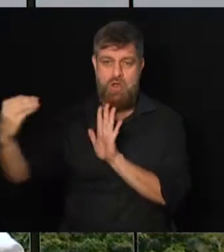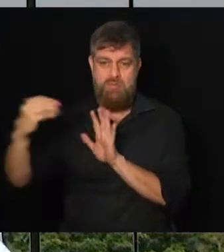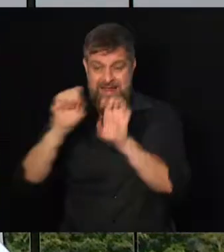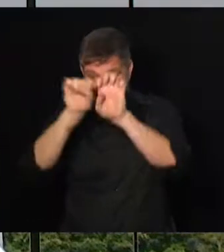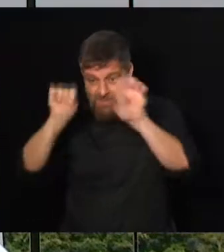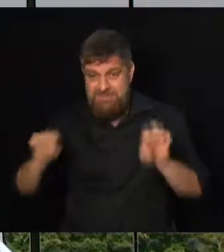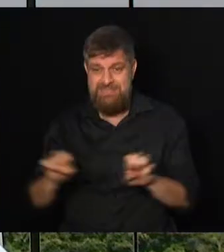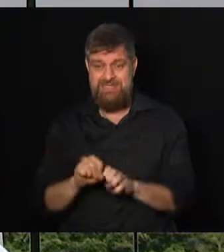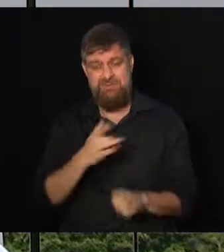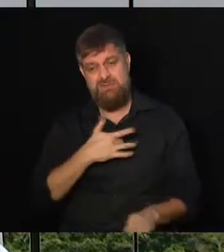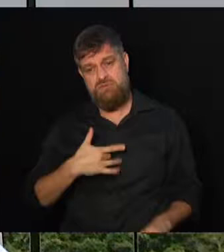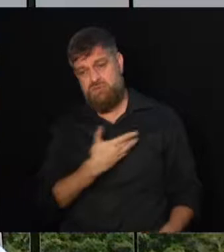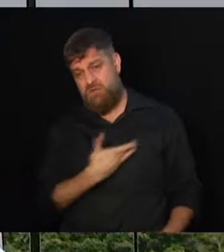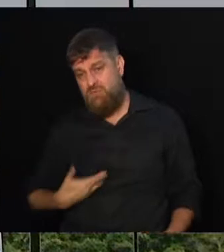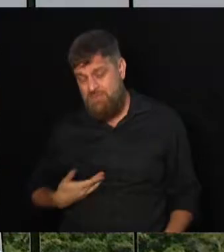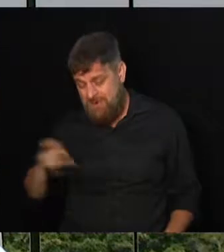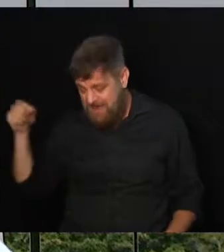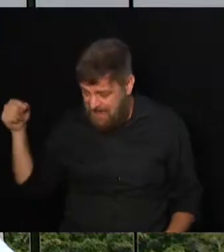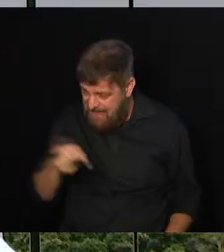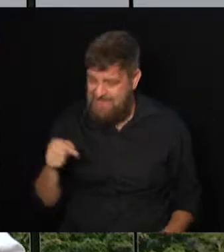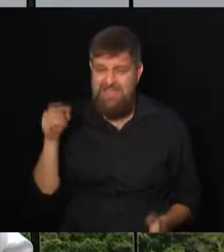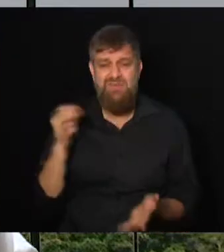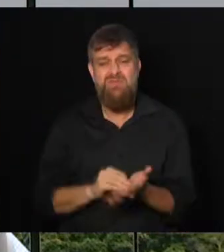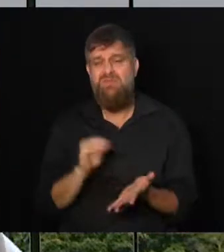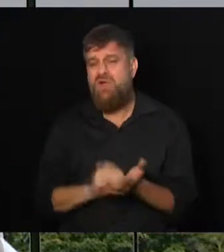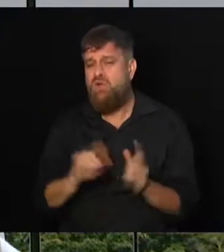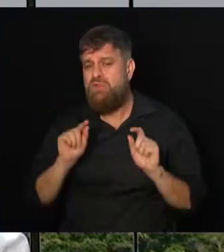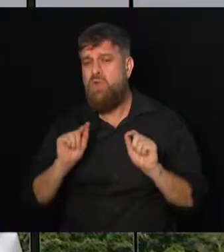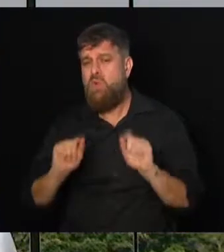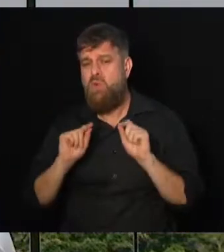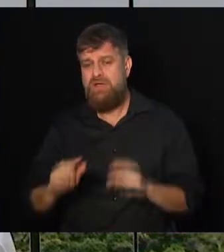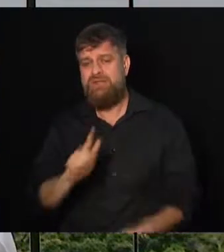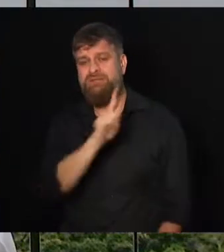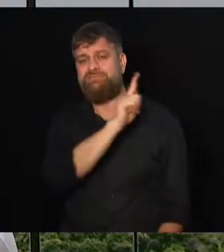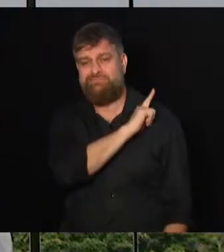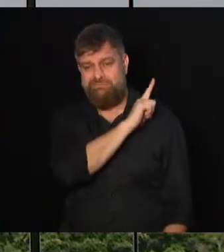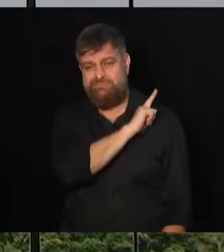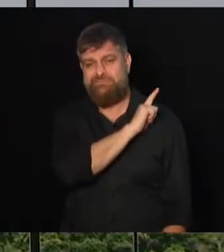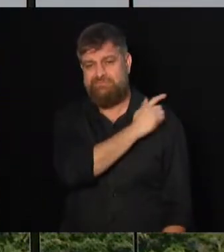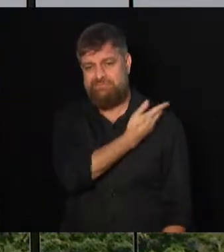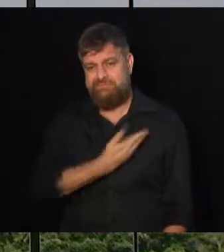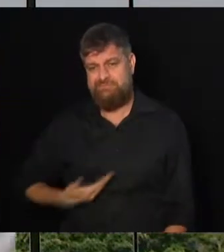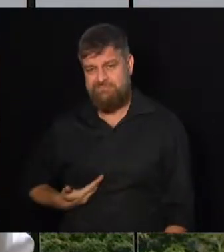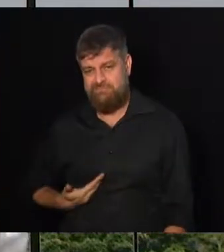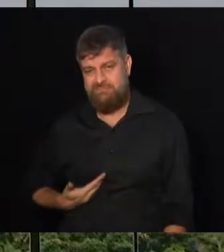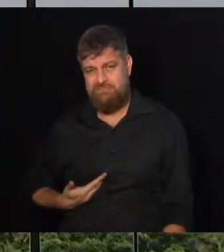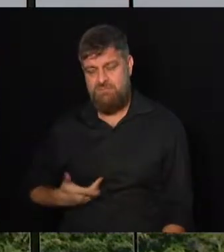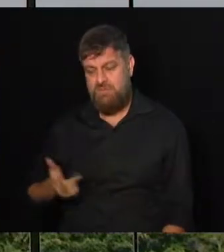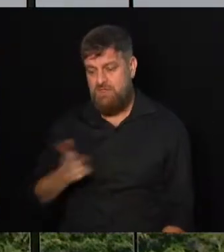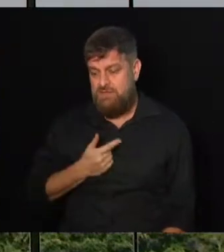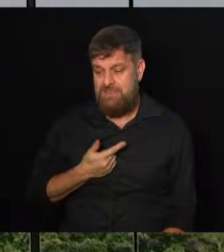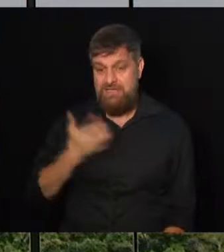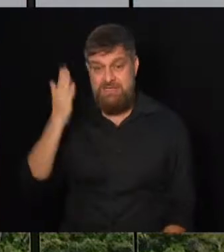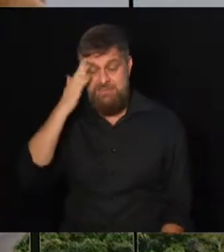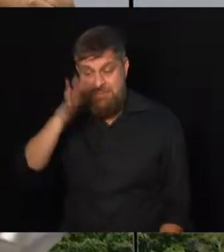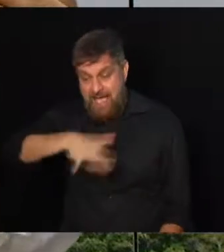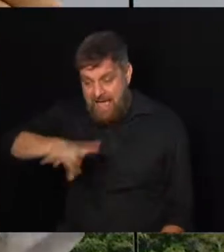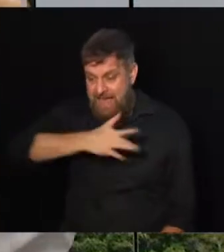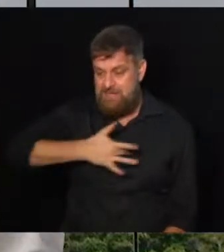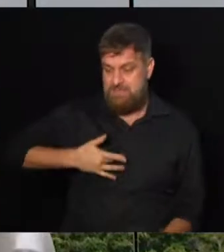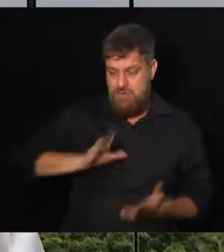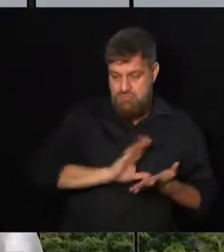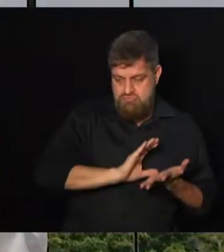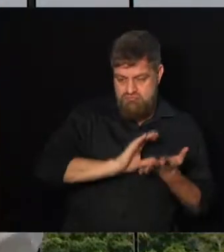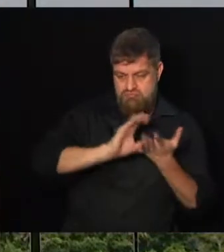que nos falta, a nosso ver, é a gestão pública direcionar os seus recursos determinados